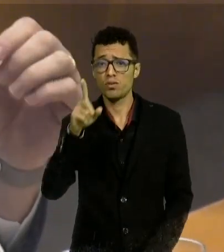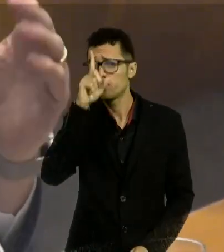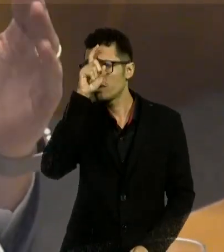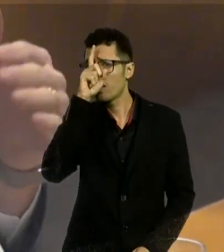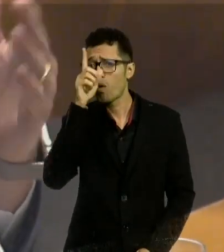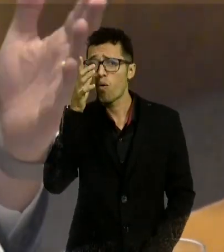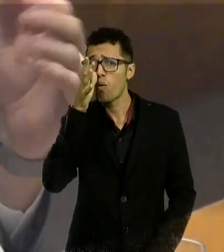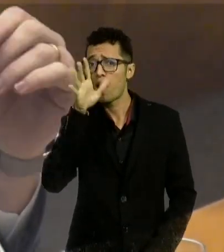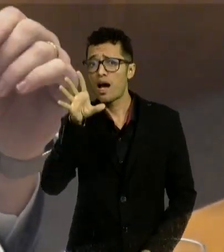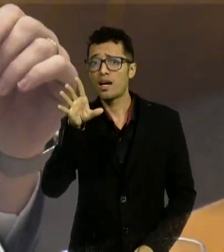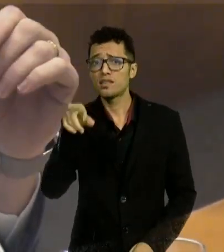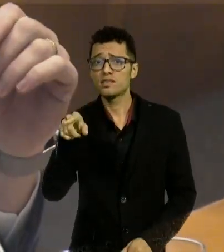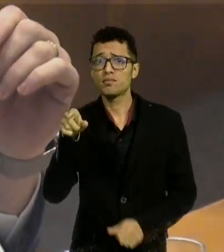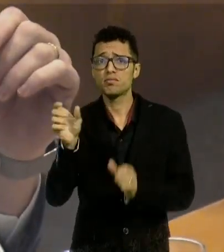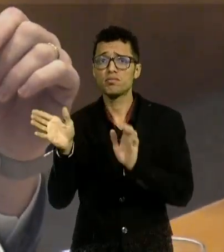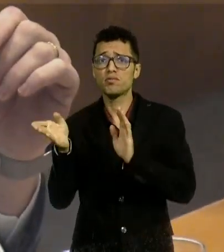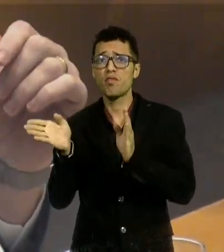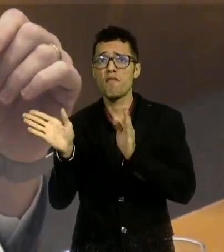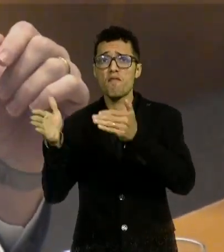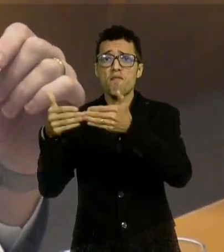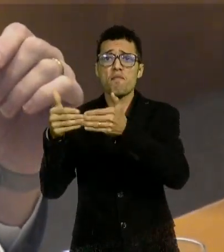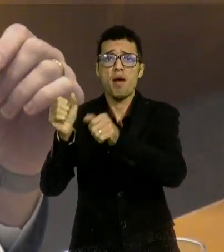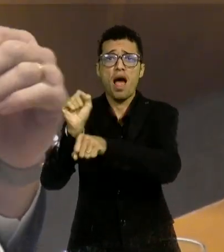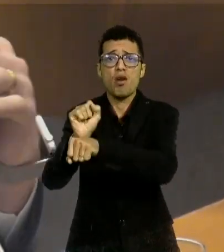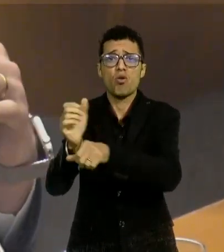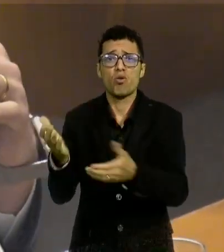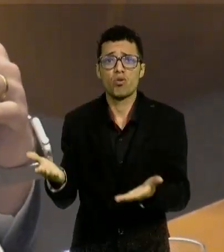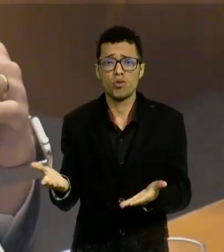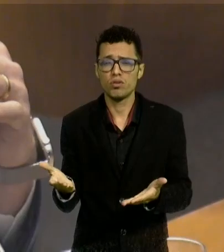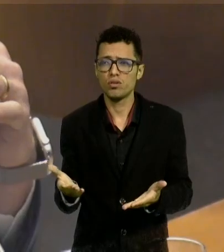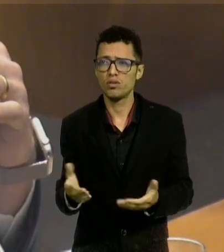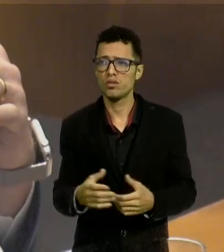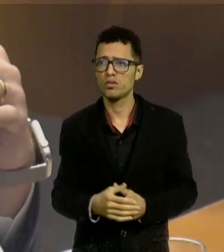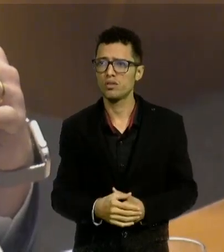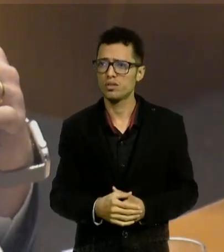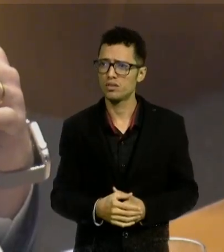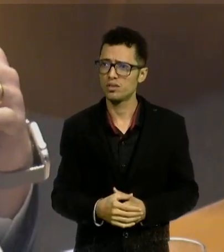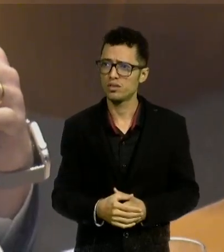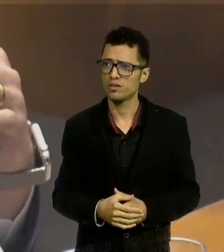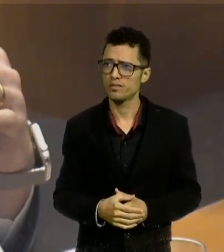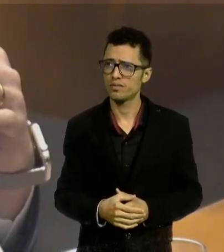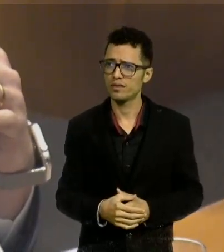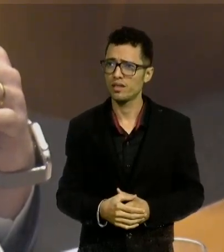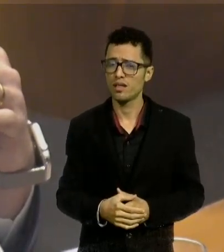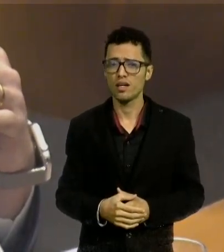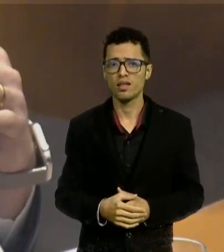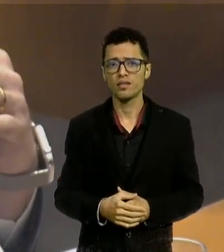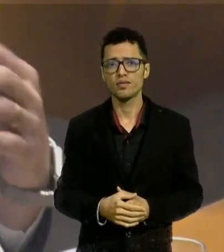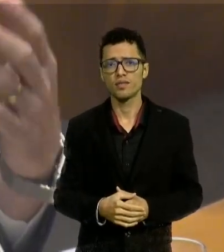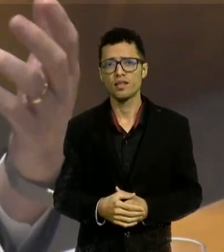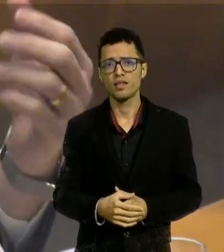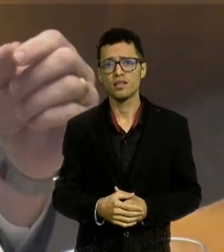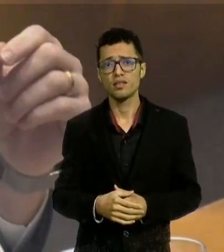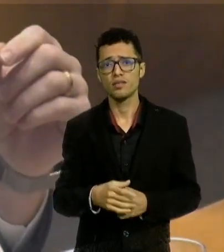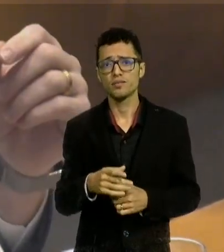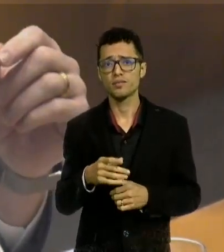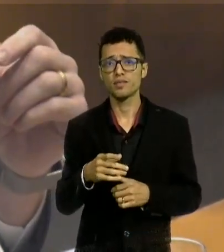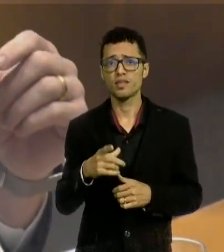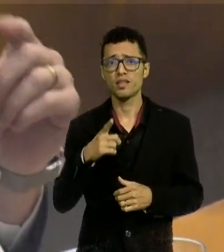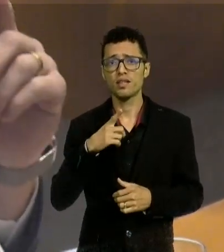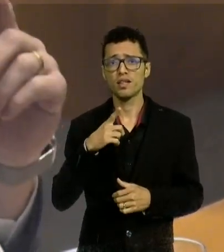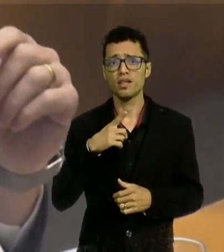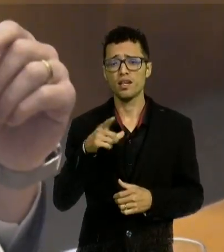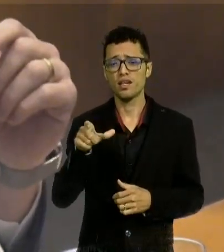médico, também é médico, imagine só uma cidade com a importância, com o tamanho de Balsas, com a importância